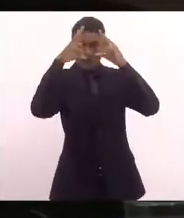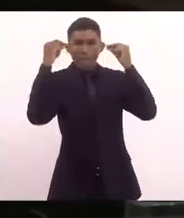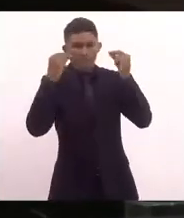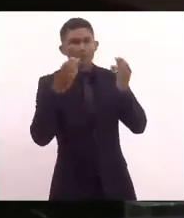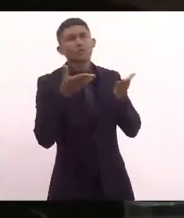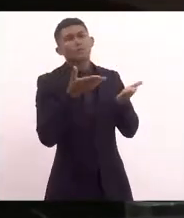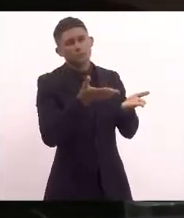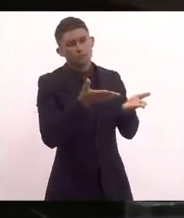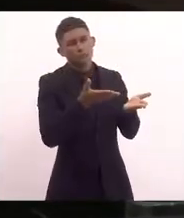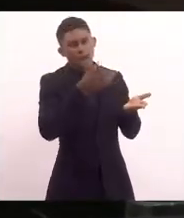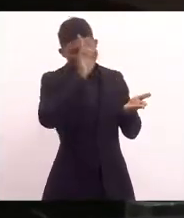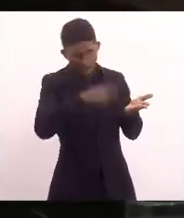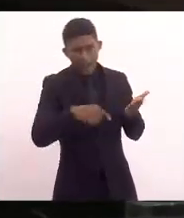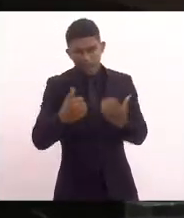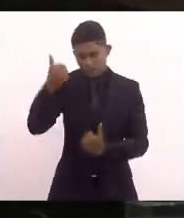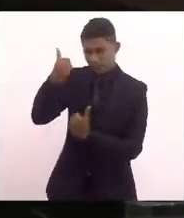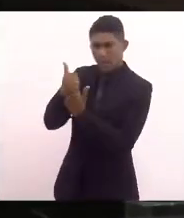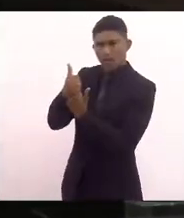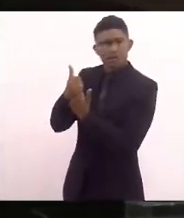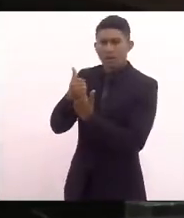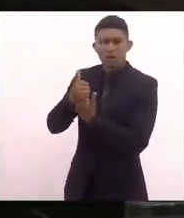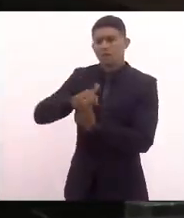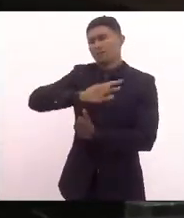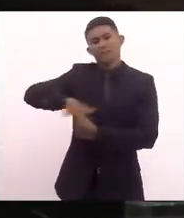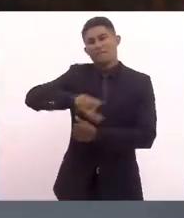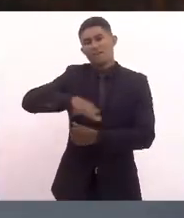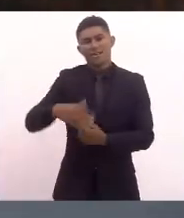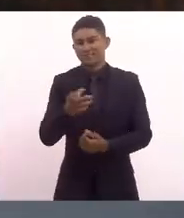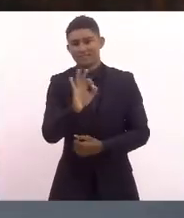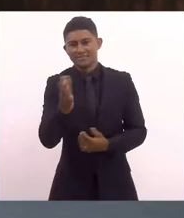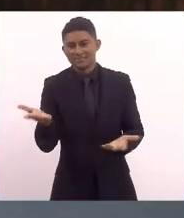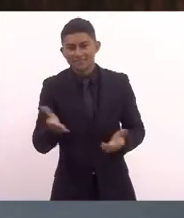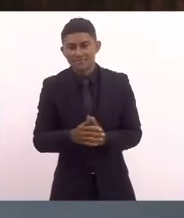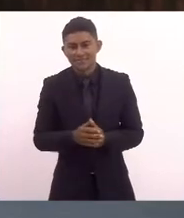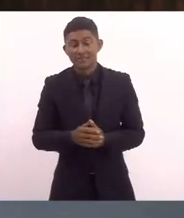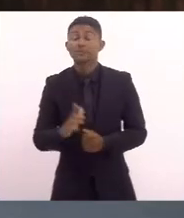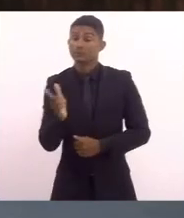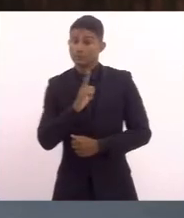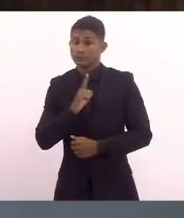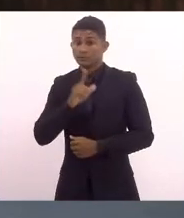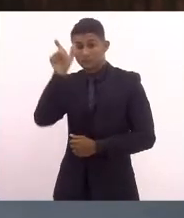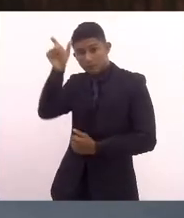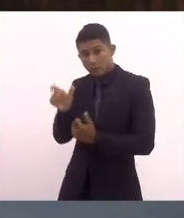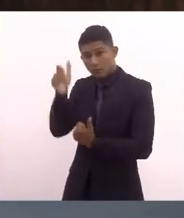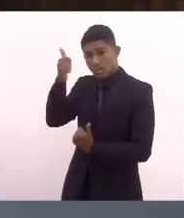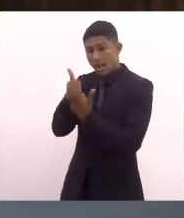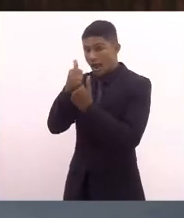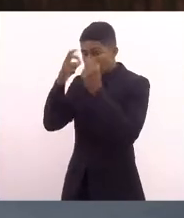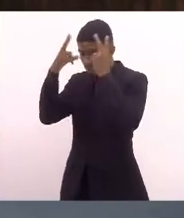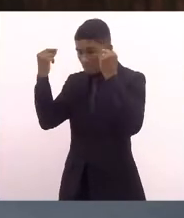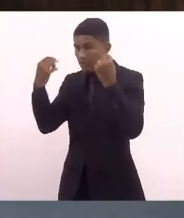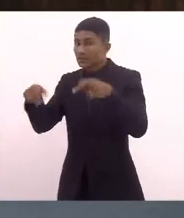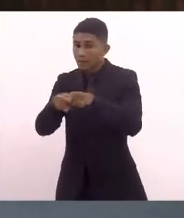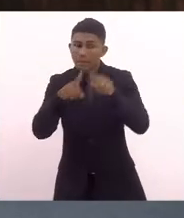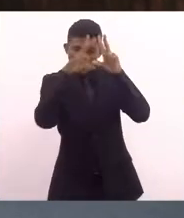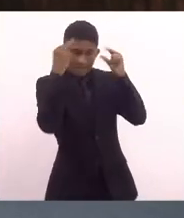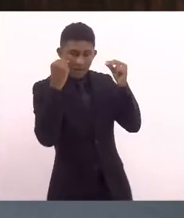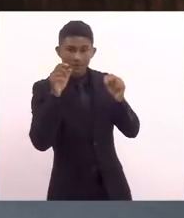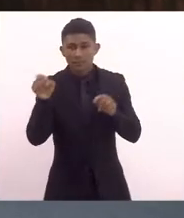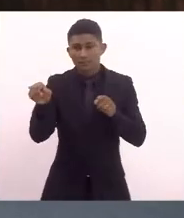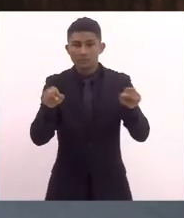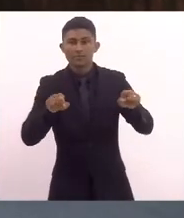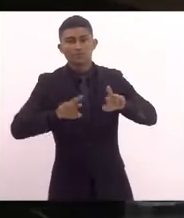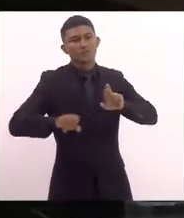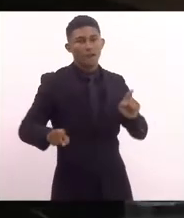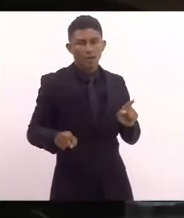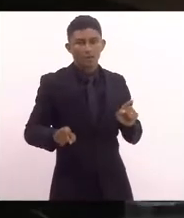não é técnico nem auxiliar, tá certo, Lília? Não é. Então, vamos falar dos técnicos e dos auxiliares.